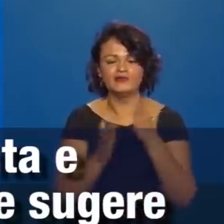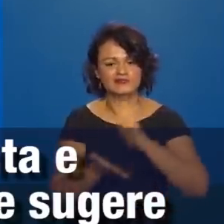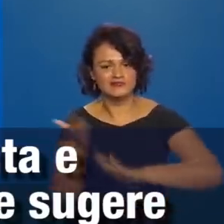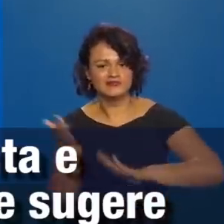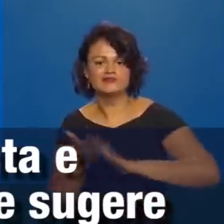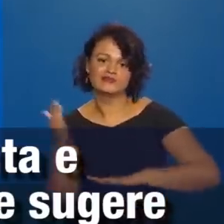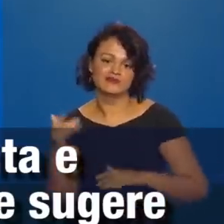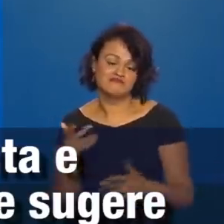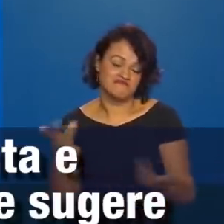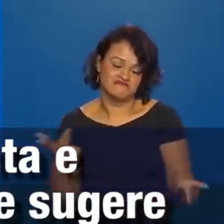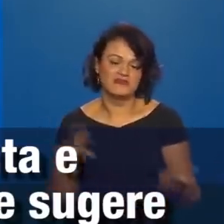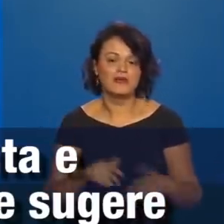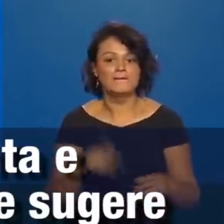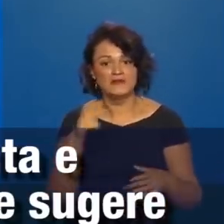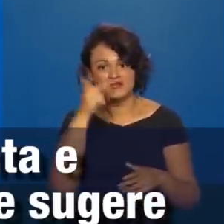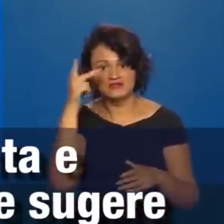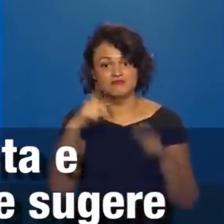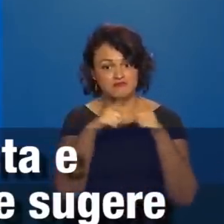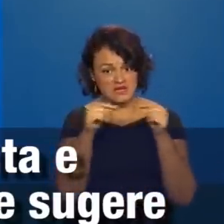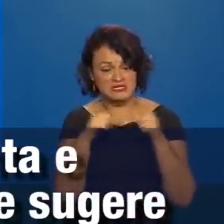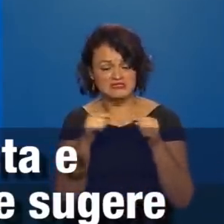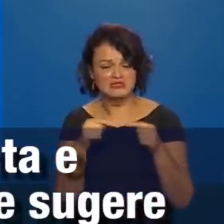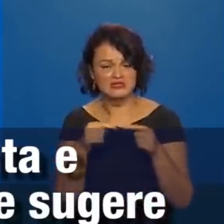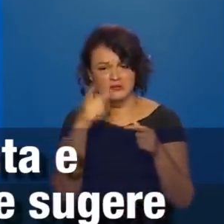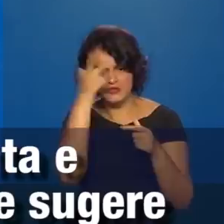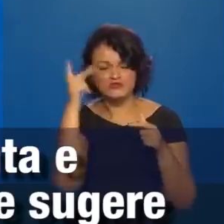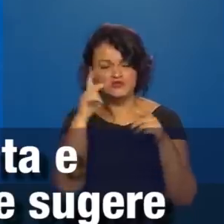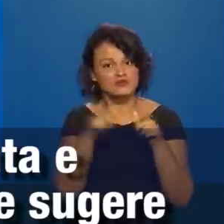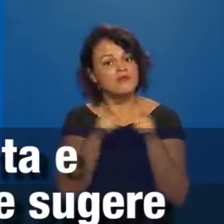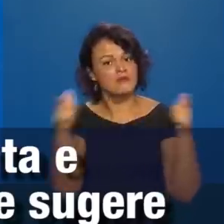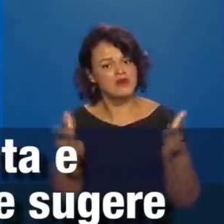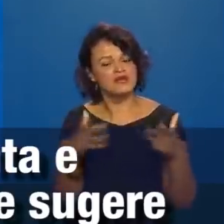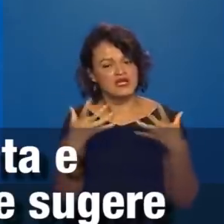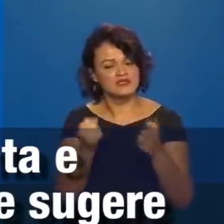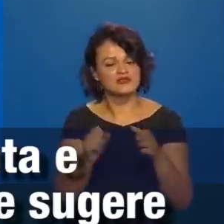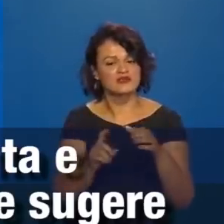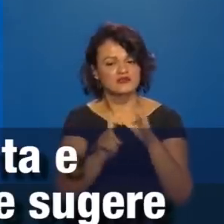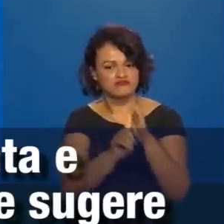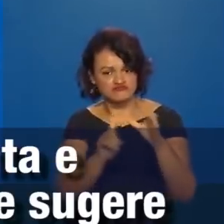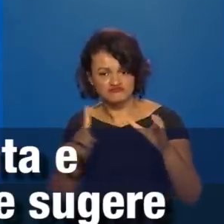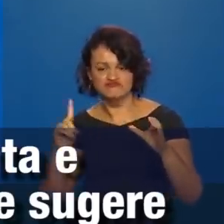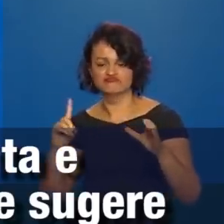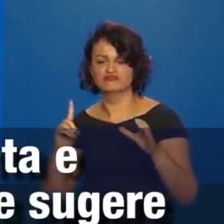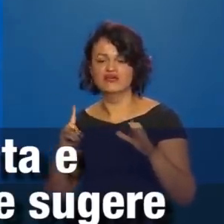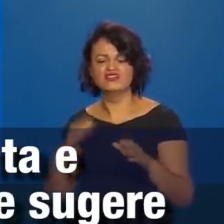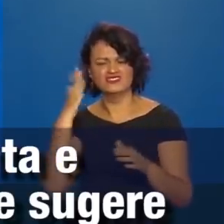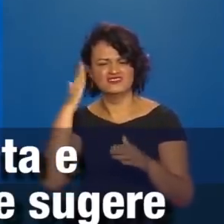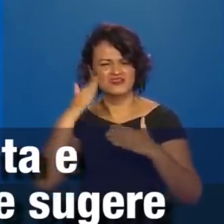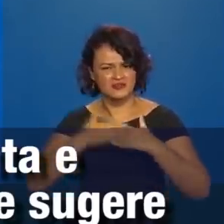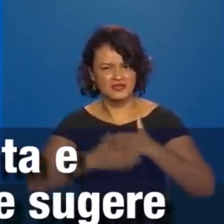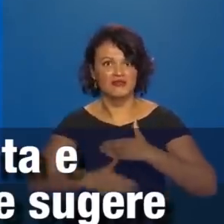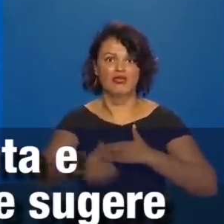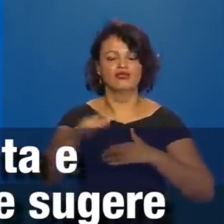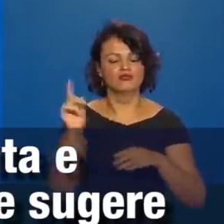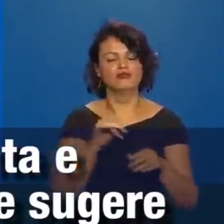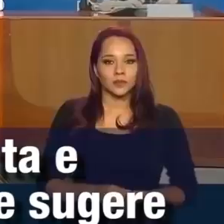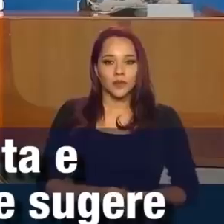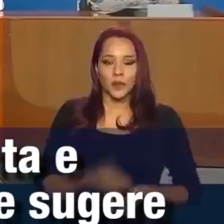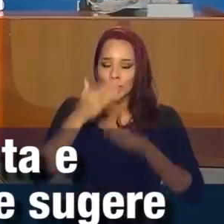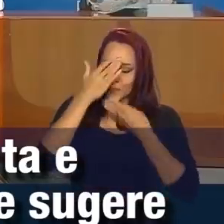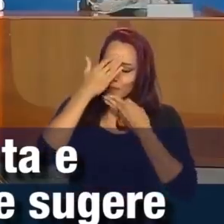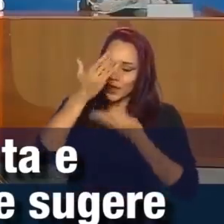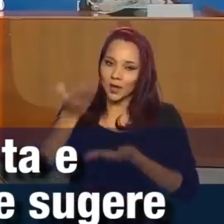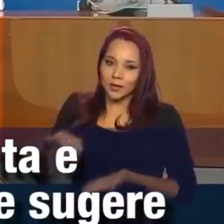a população brasileira aderiu muito bem às medidas de afastamento social e serão curtas, tenho certeza disso.